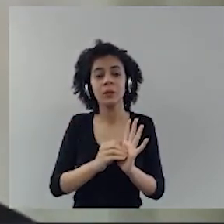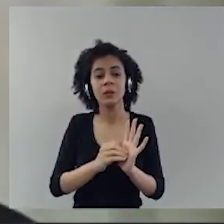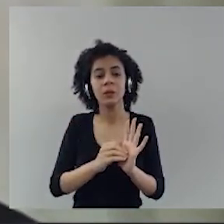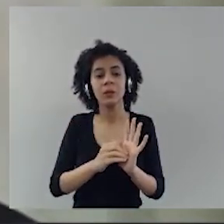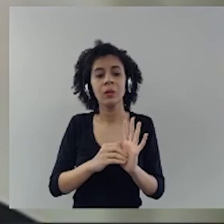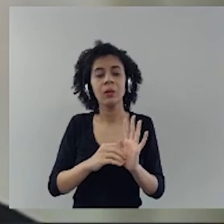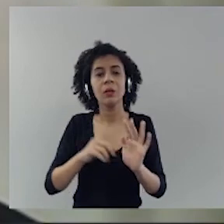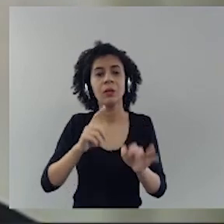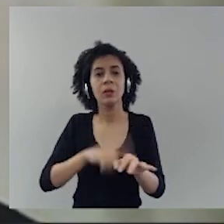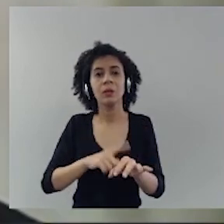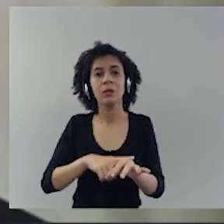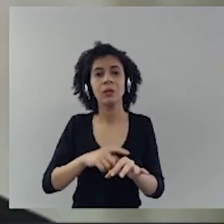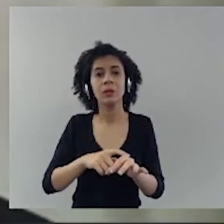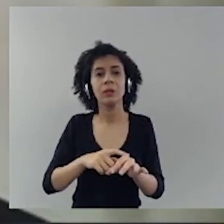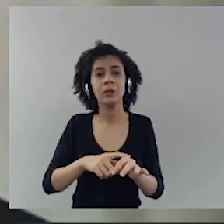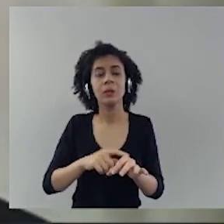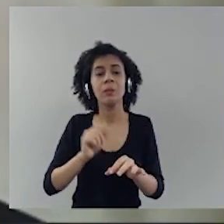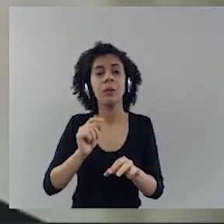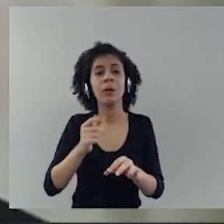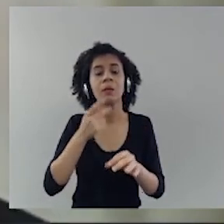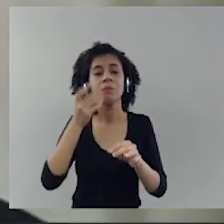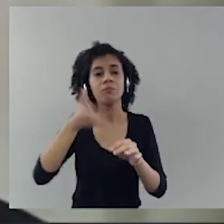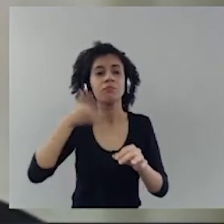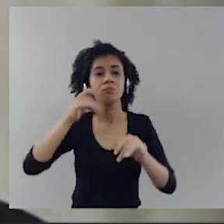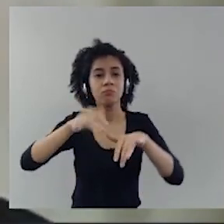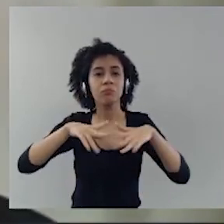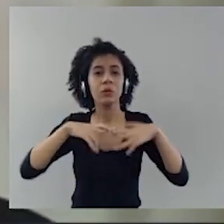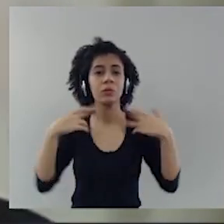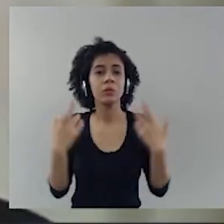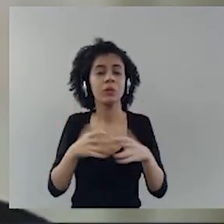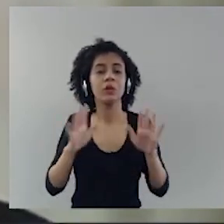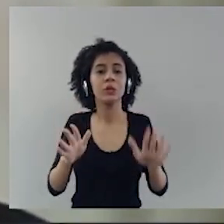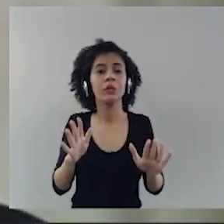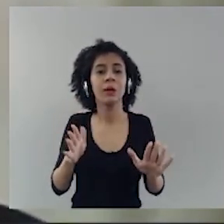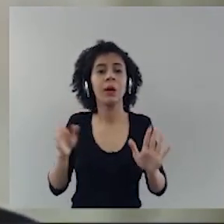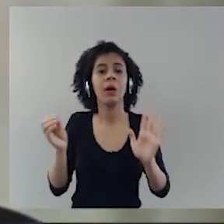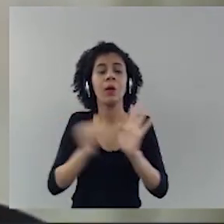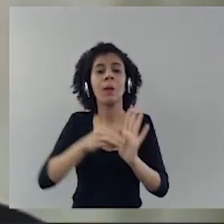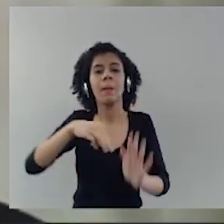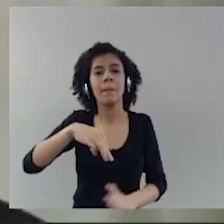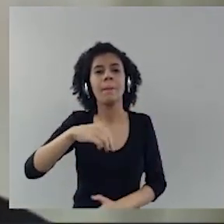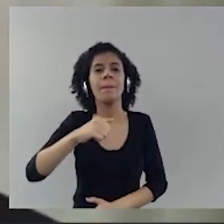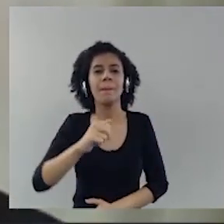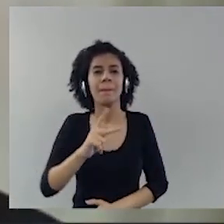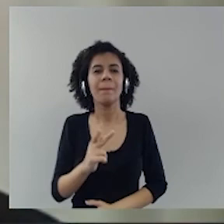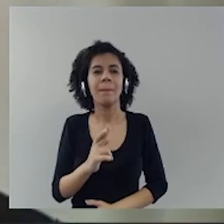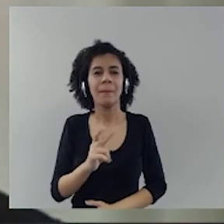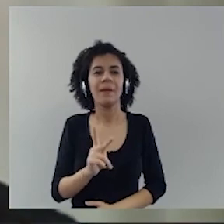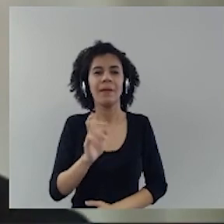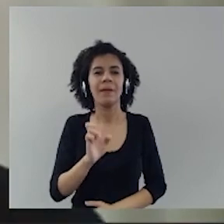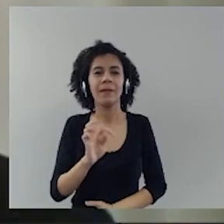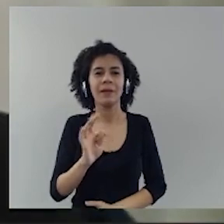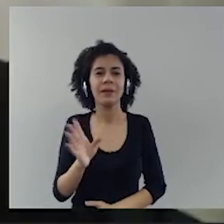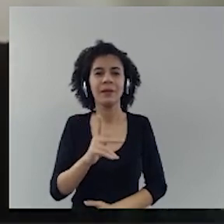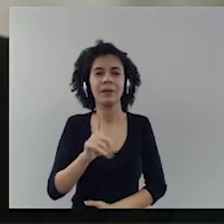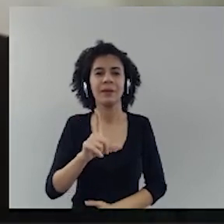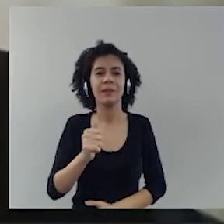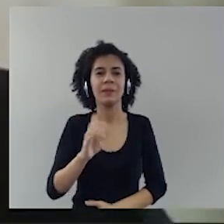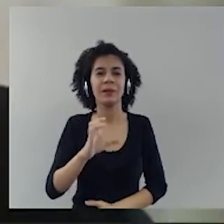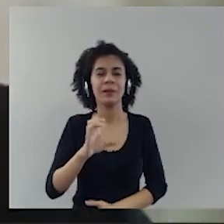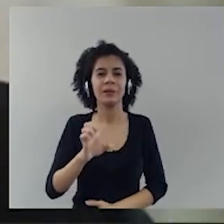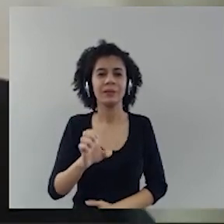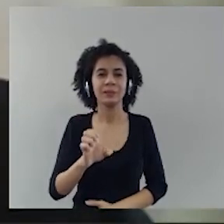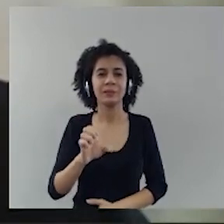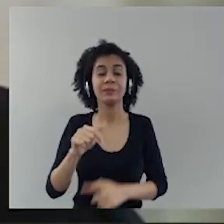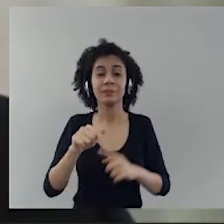tempo atrás uma audiência pública para se instituir o marketplace espécie aí de de